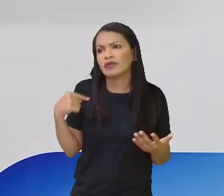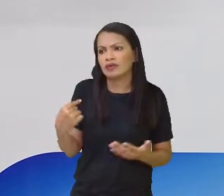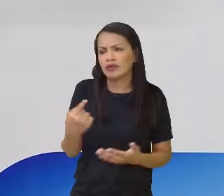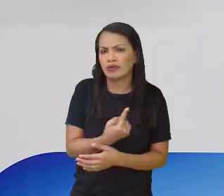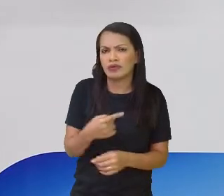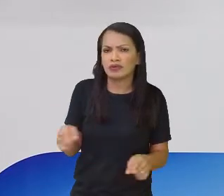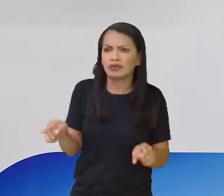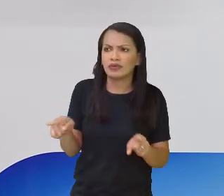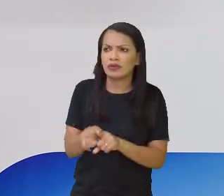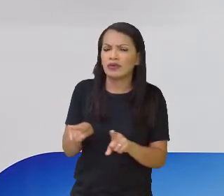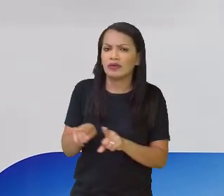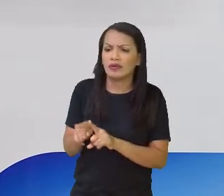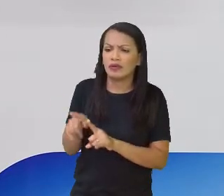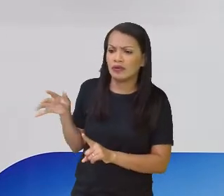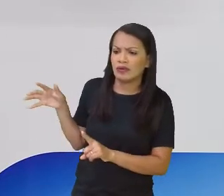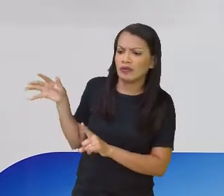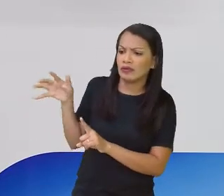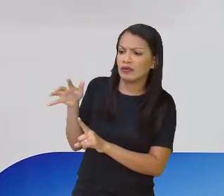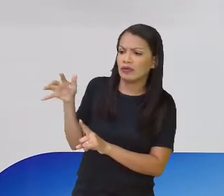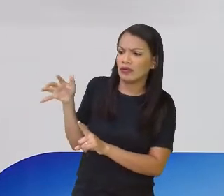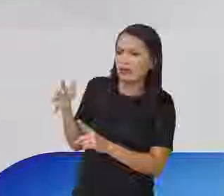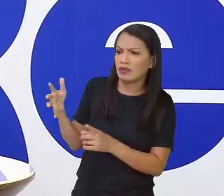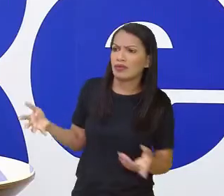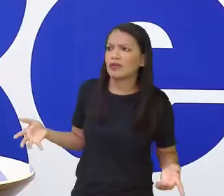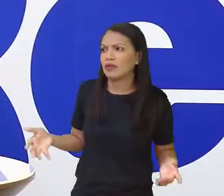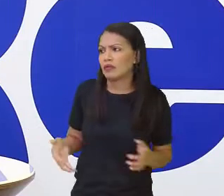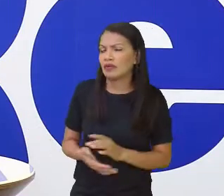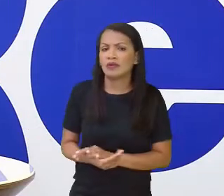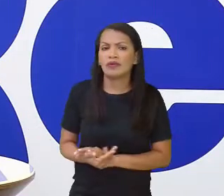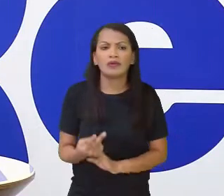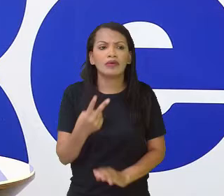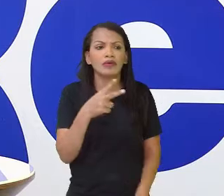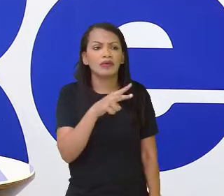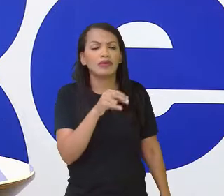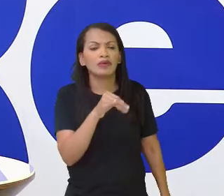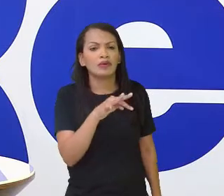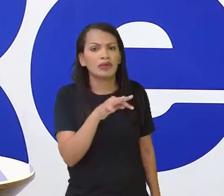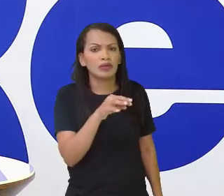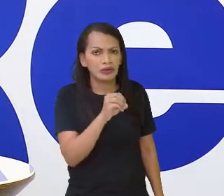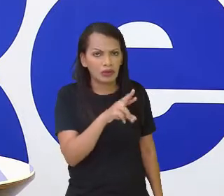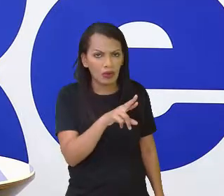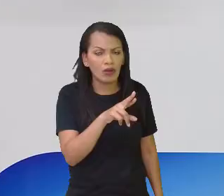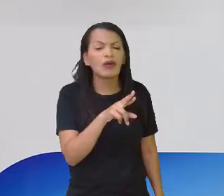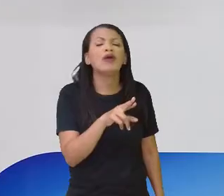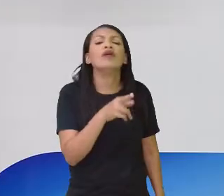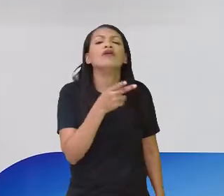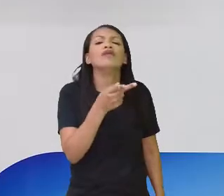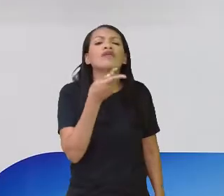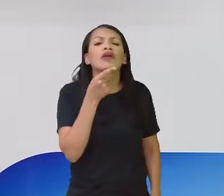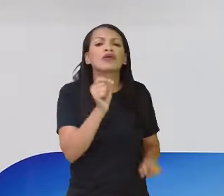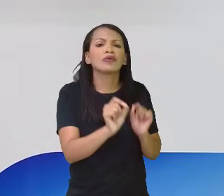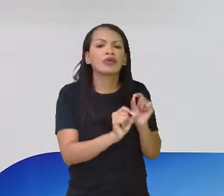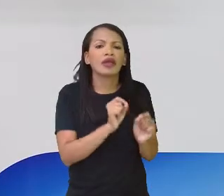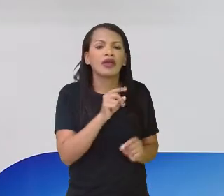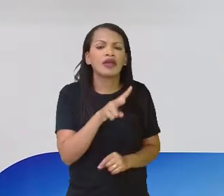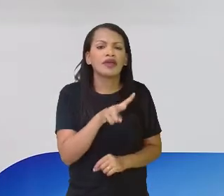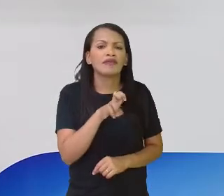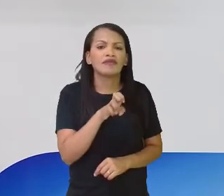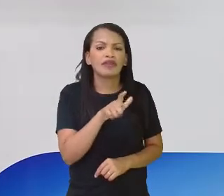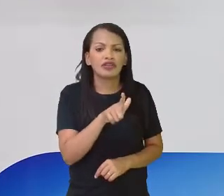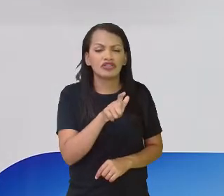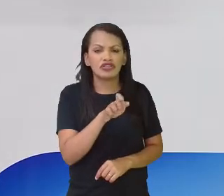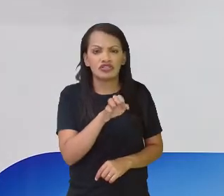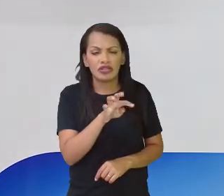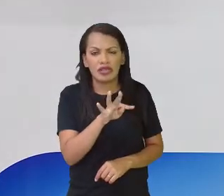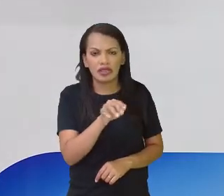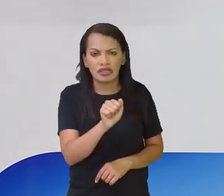estamos também sendo influenciados pelo campo. Pronto, o Vitor falou vegetais. Exatamente. Né? É isso. Estão de